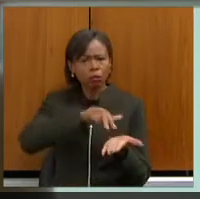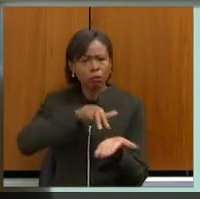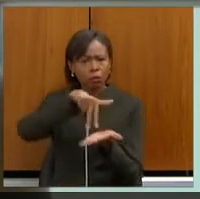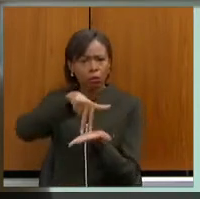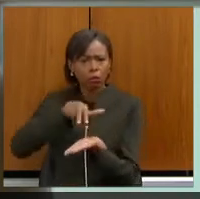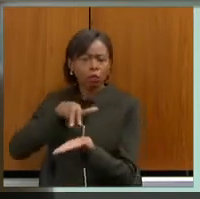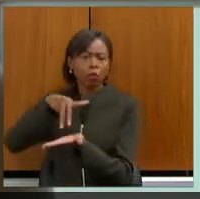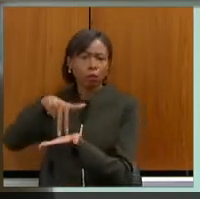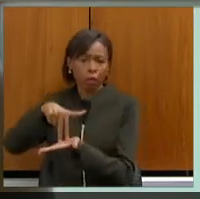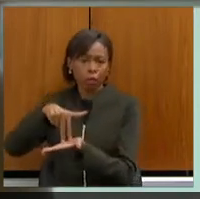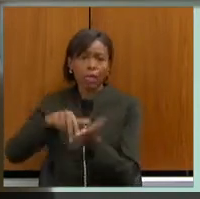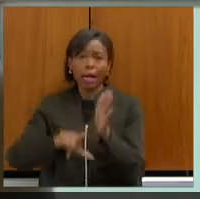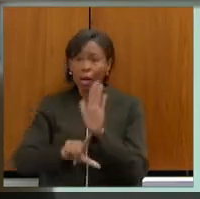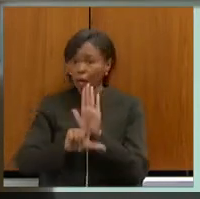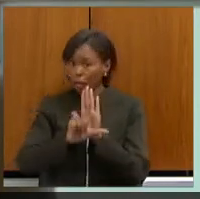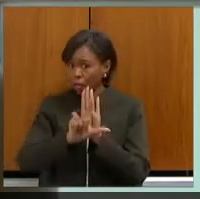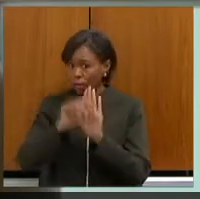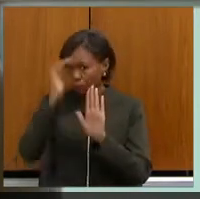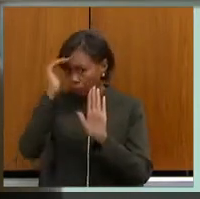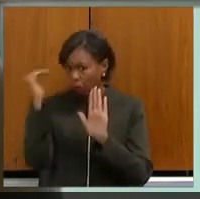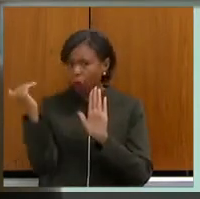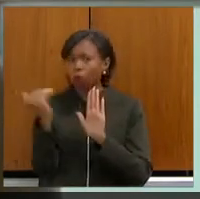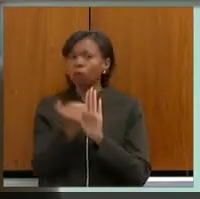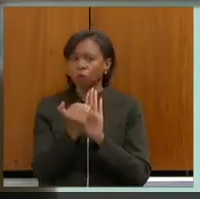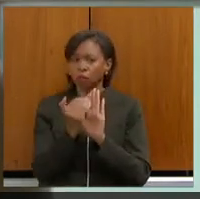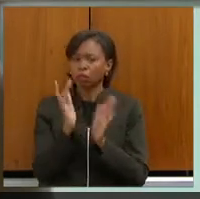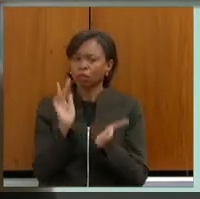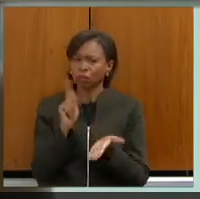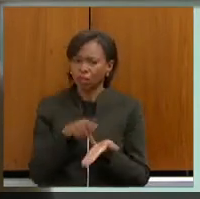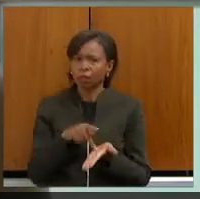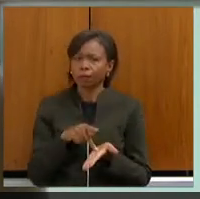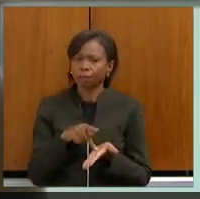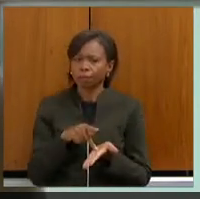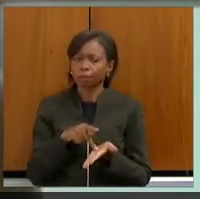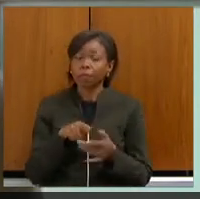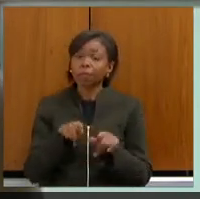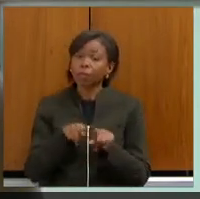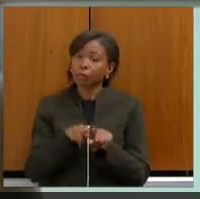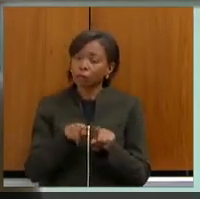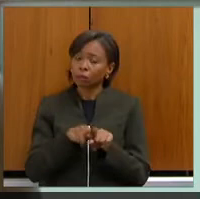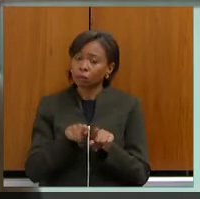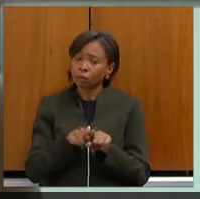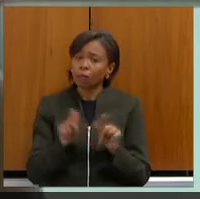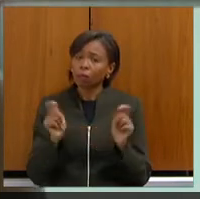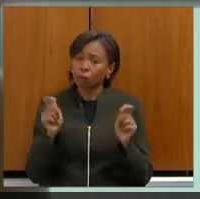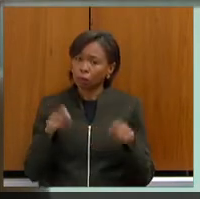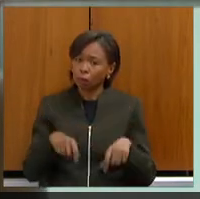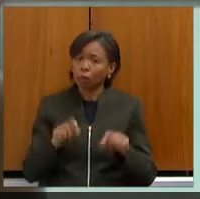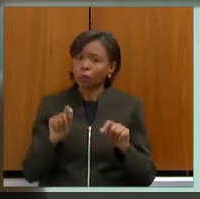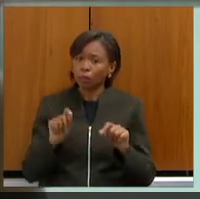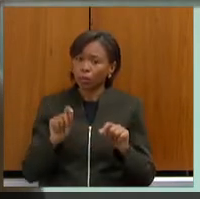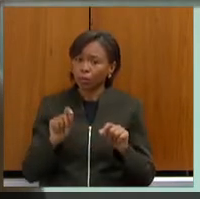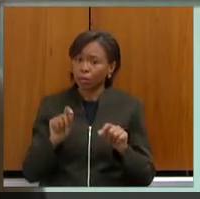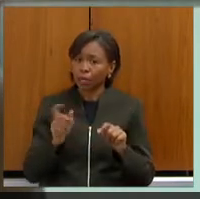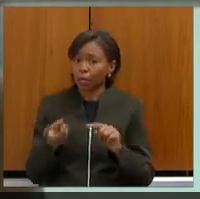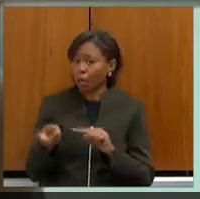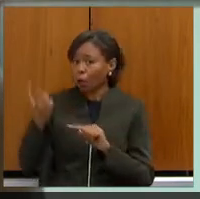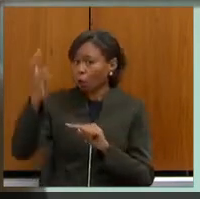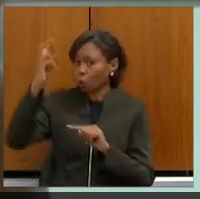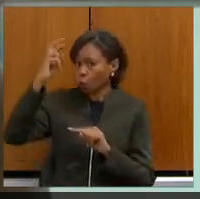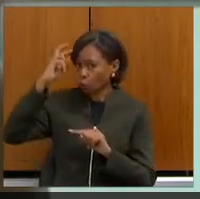é aplicadas e não só isso que também haja uma mudança cultural né